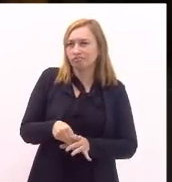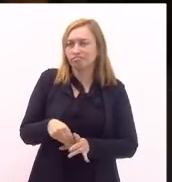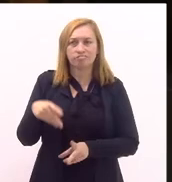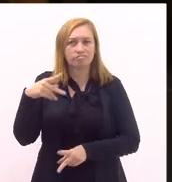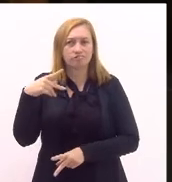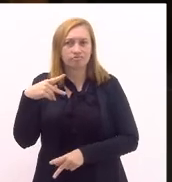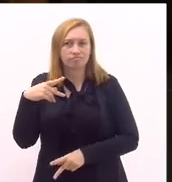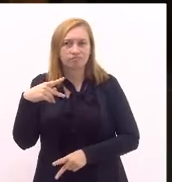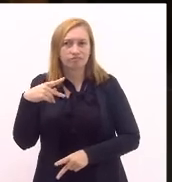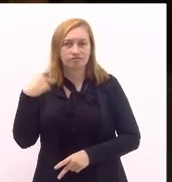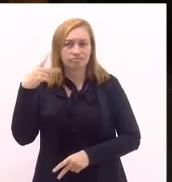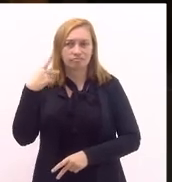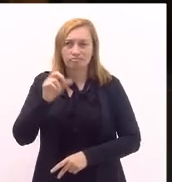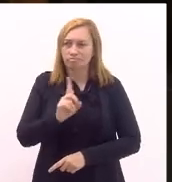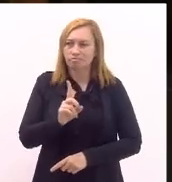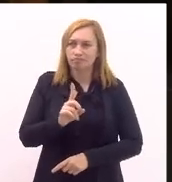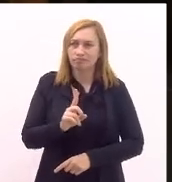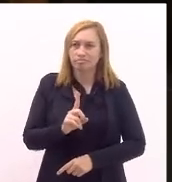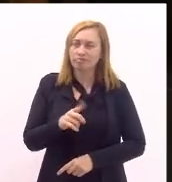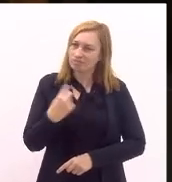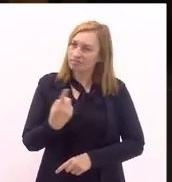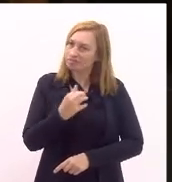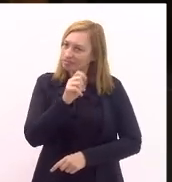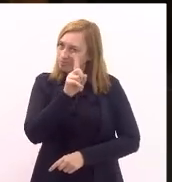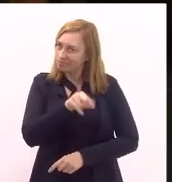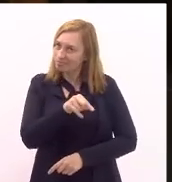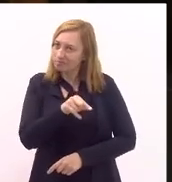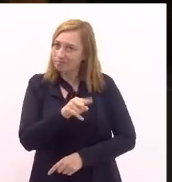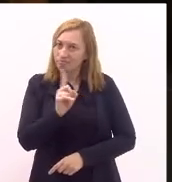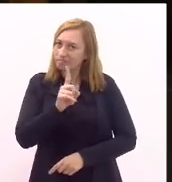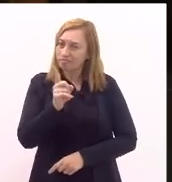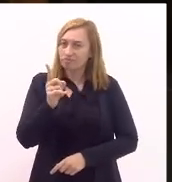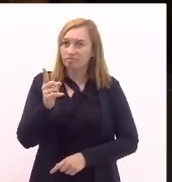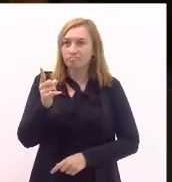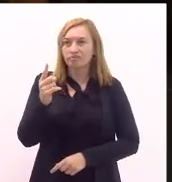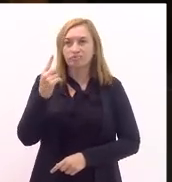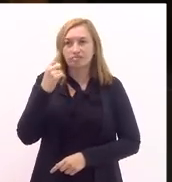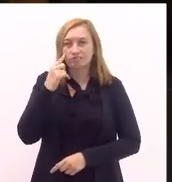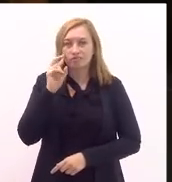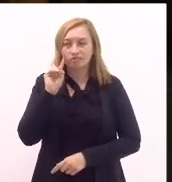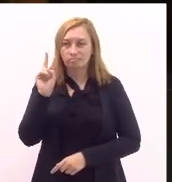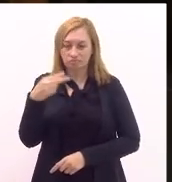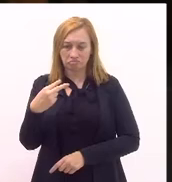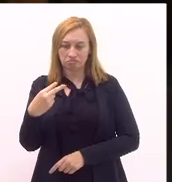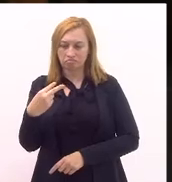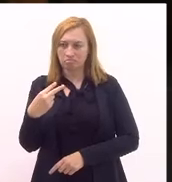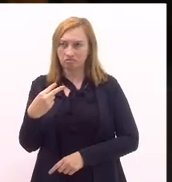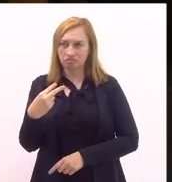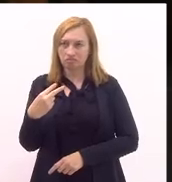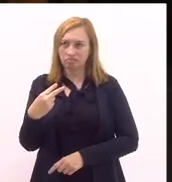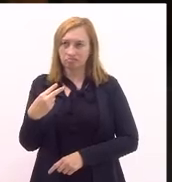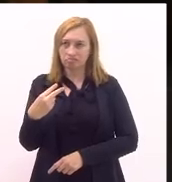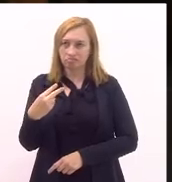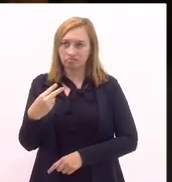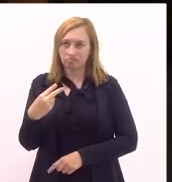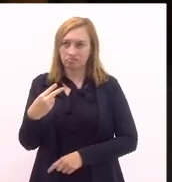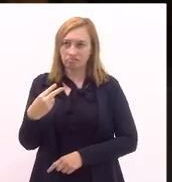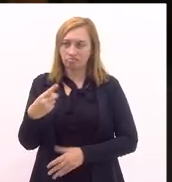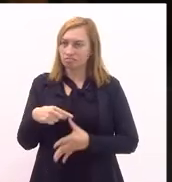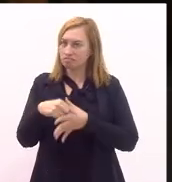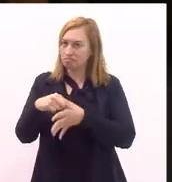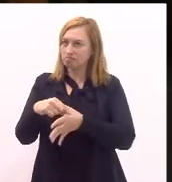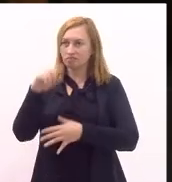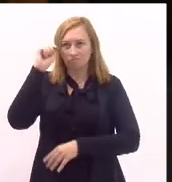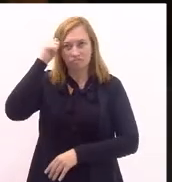a Bené a nossa ver né não é aquela apenas que olhou para mim é uma